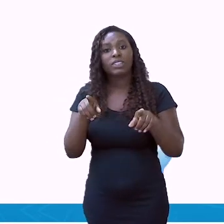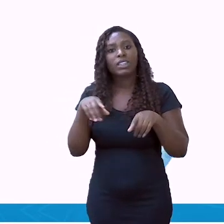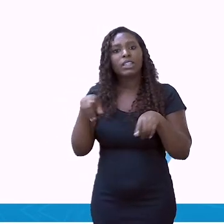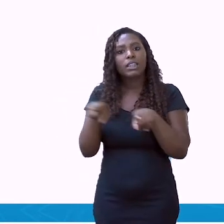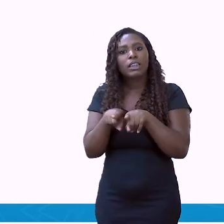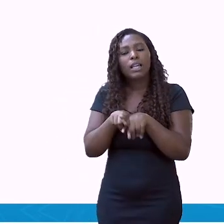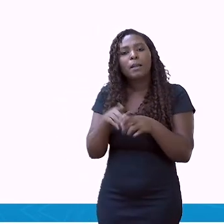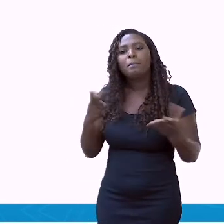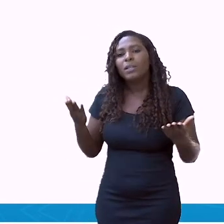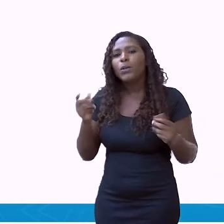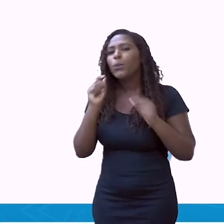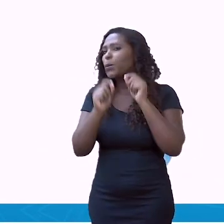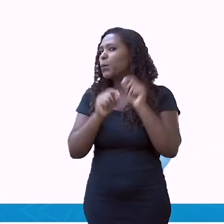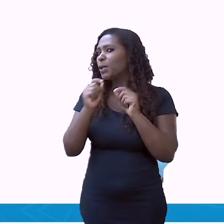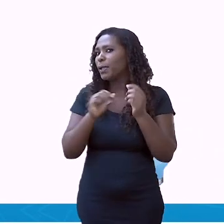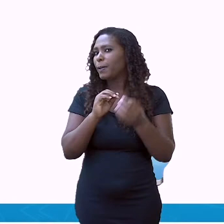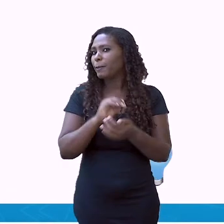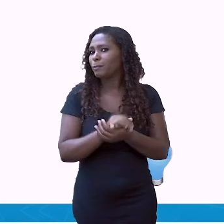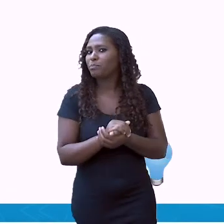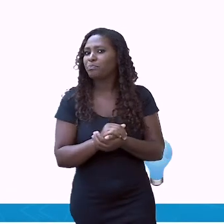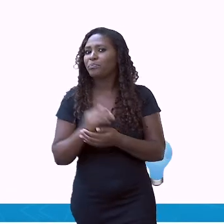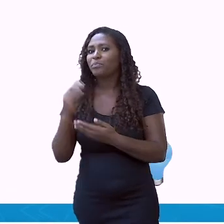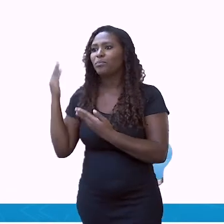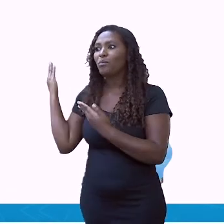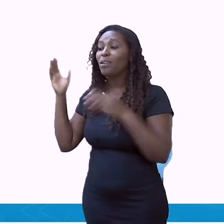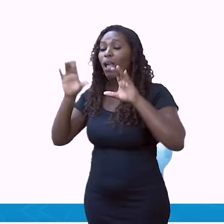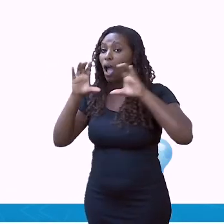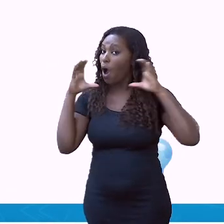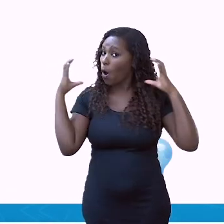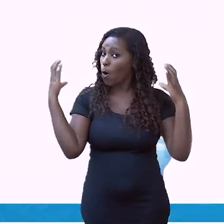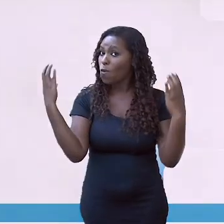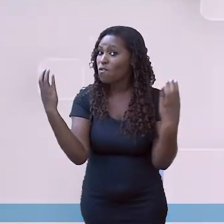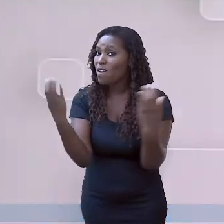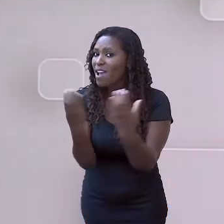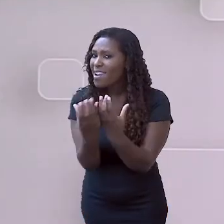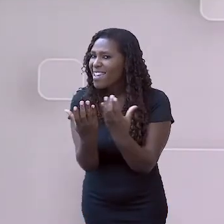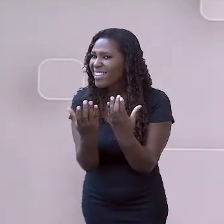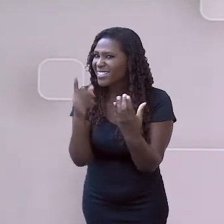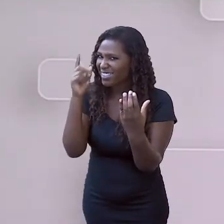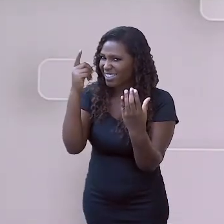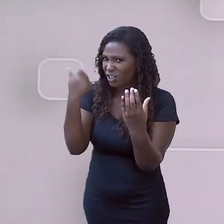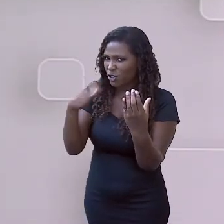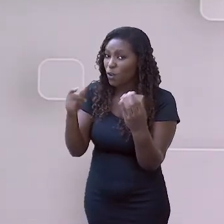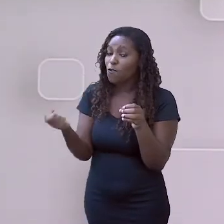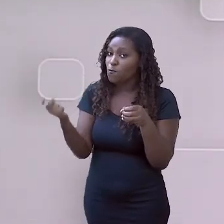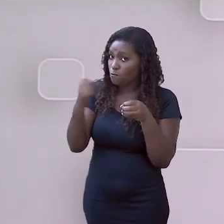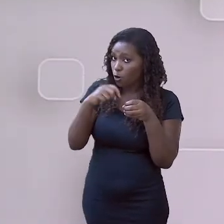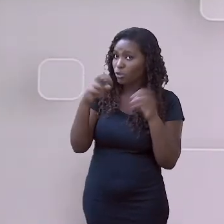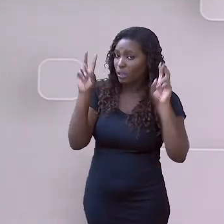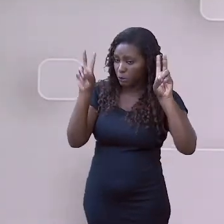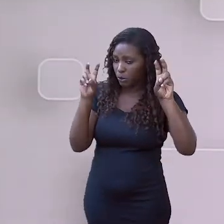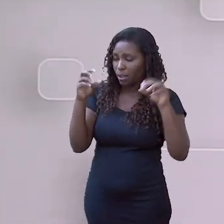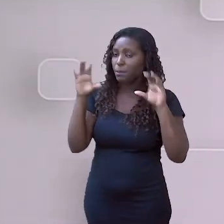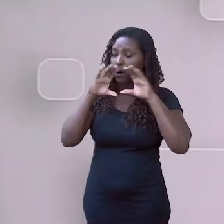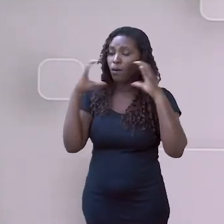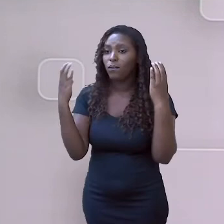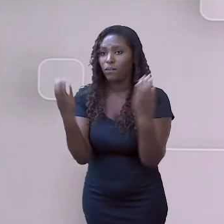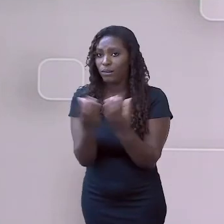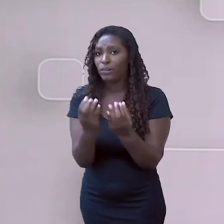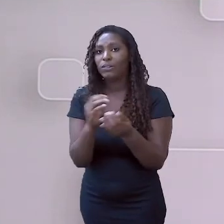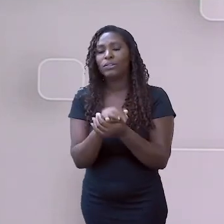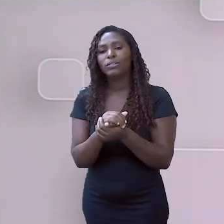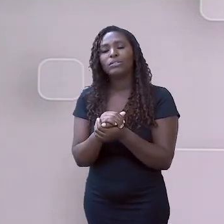E falando das conferências, né? Isso aqui foi um